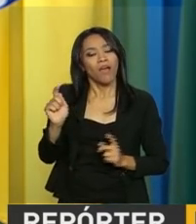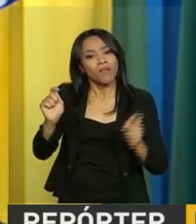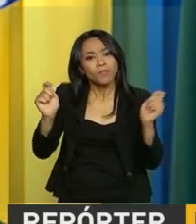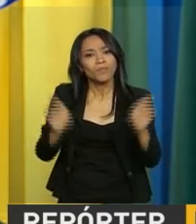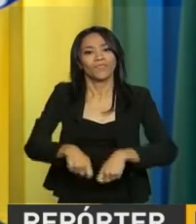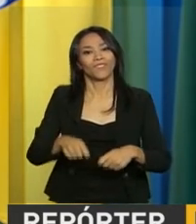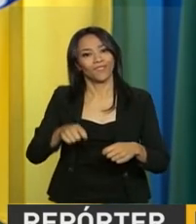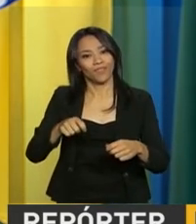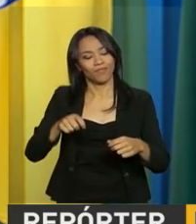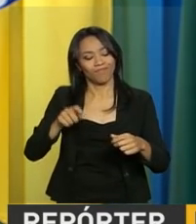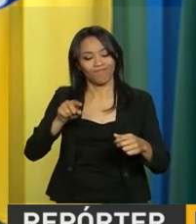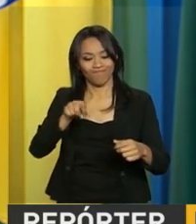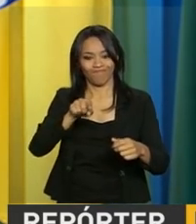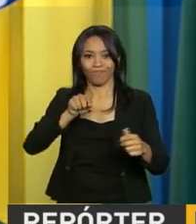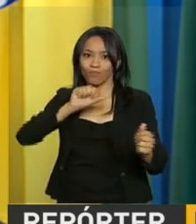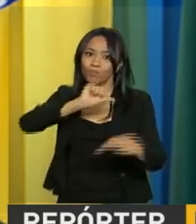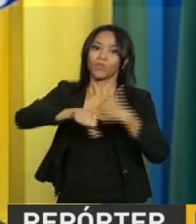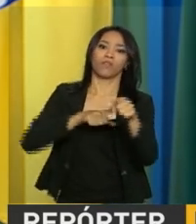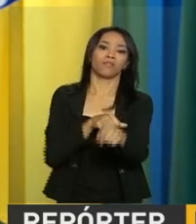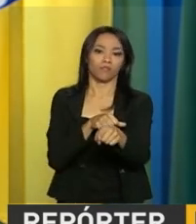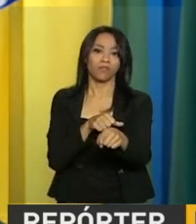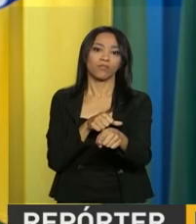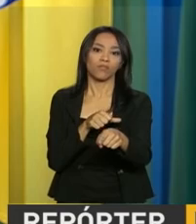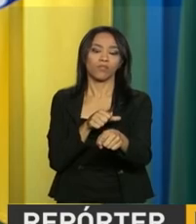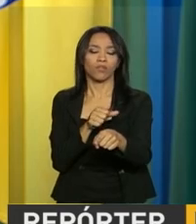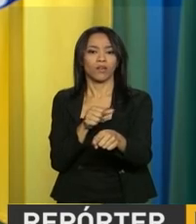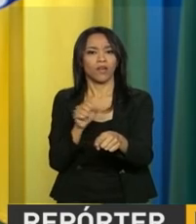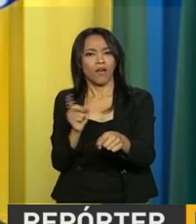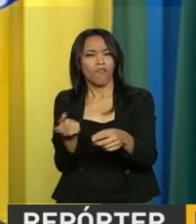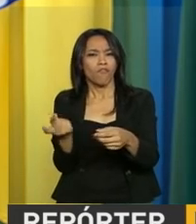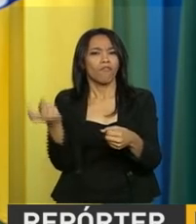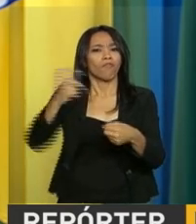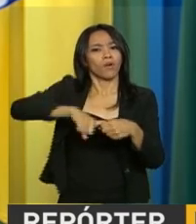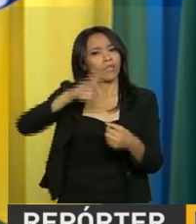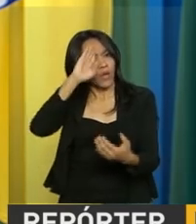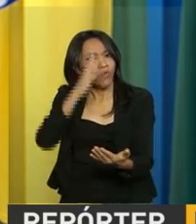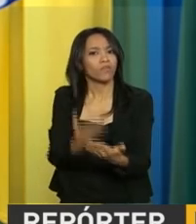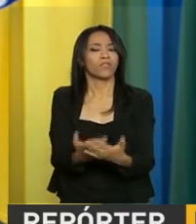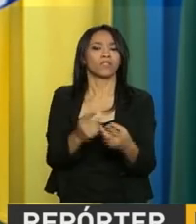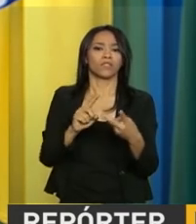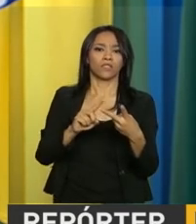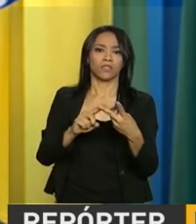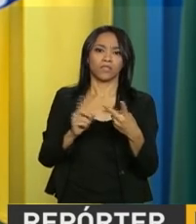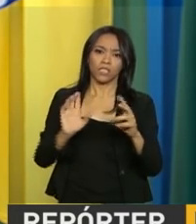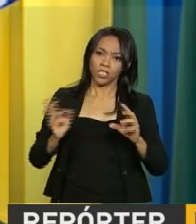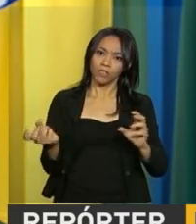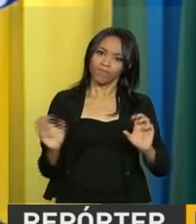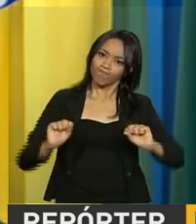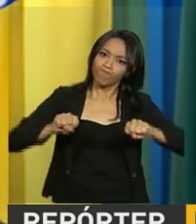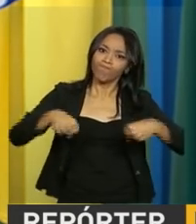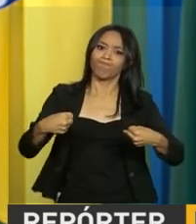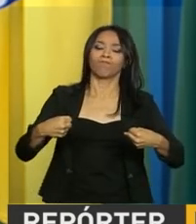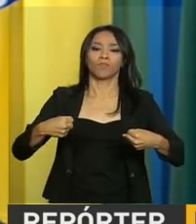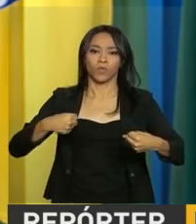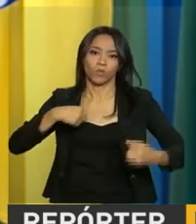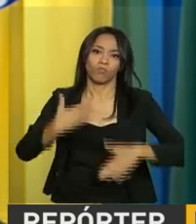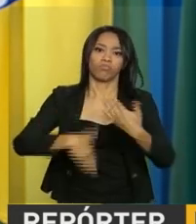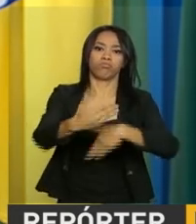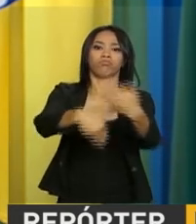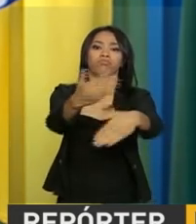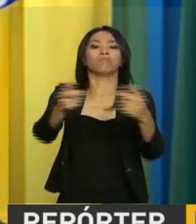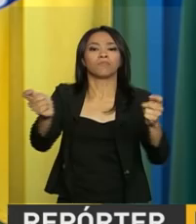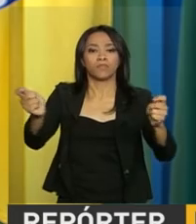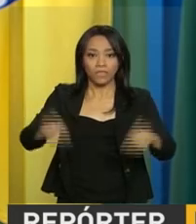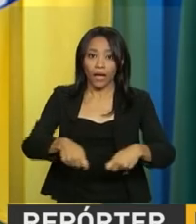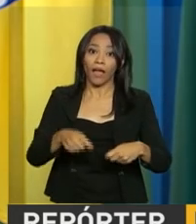esse quadro retomar a confiança e o crescimento é neste esforço